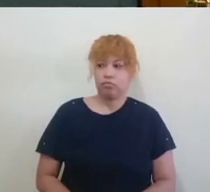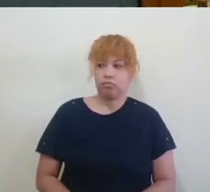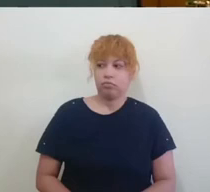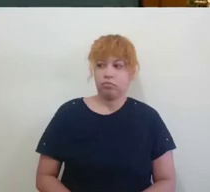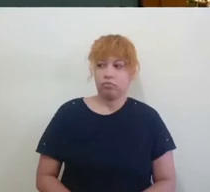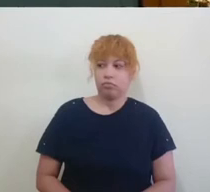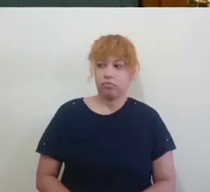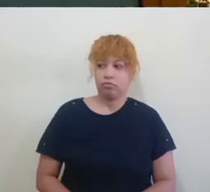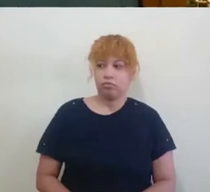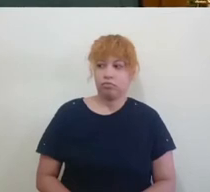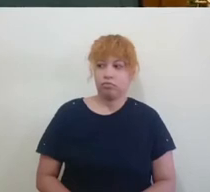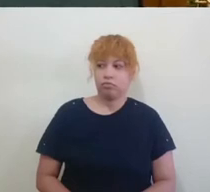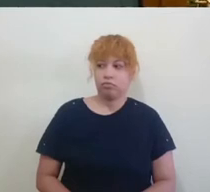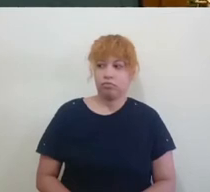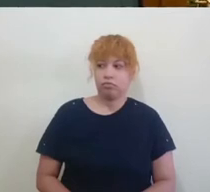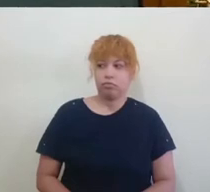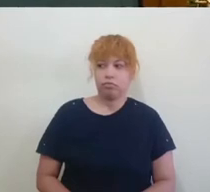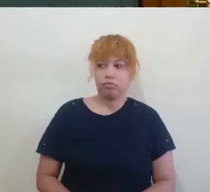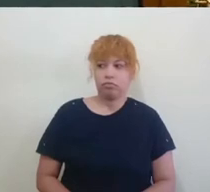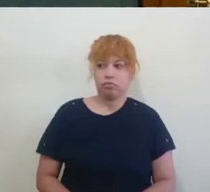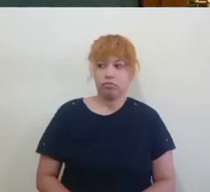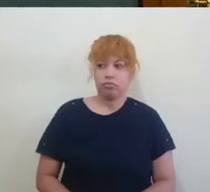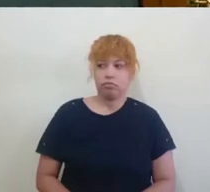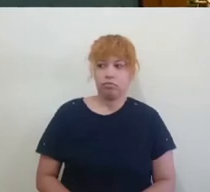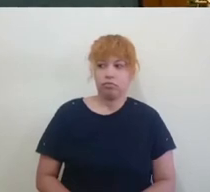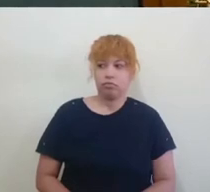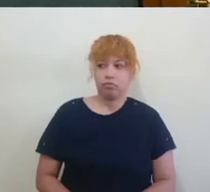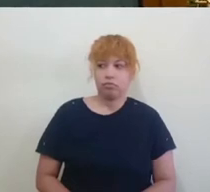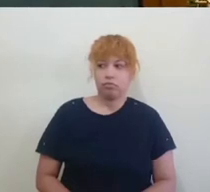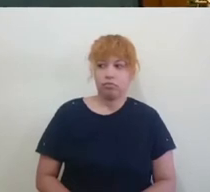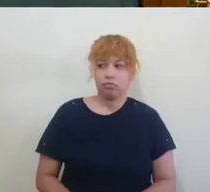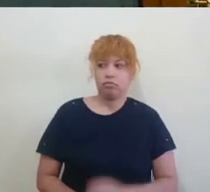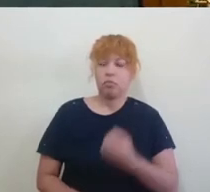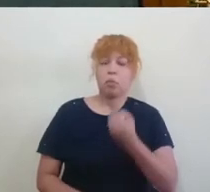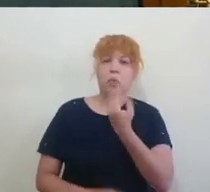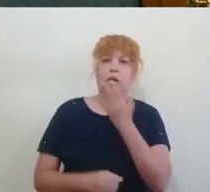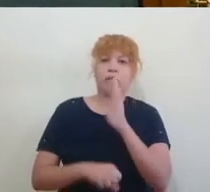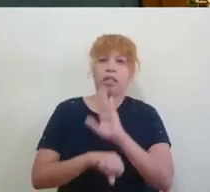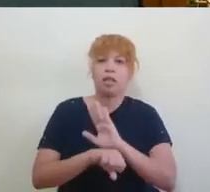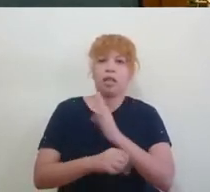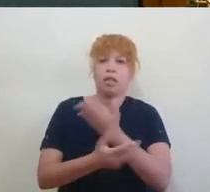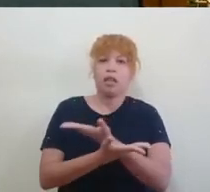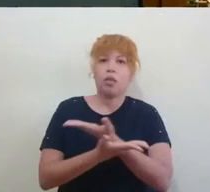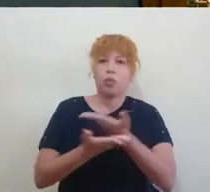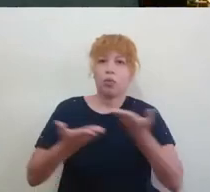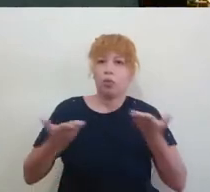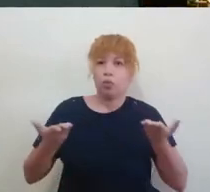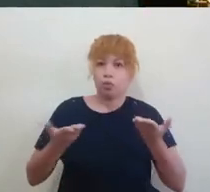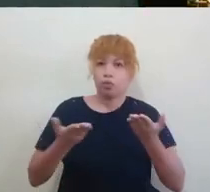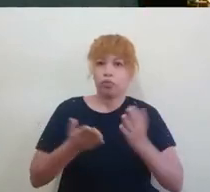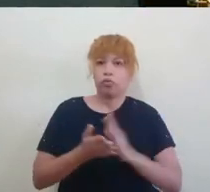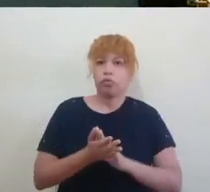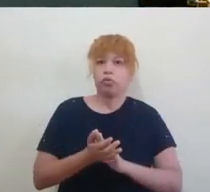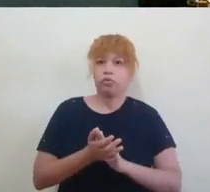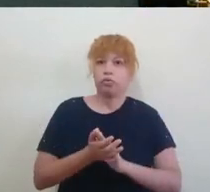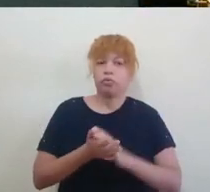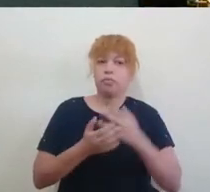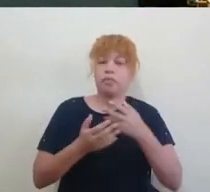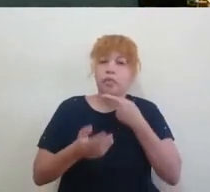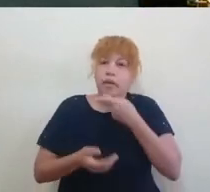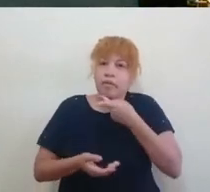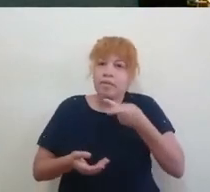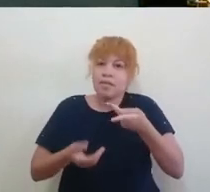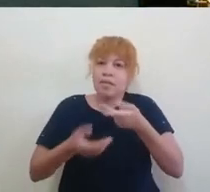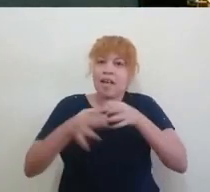modalidade à distância da Unidade Acadêmica de Educação à Distância e Tecnologia, correspondente ao segundo